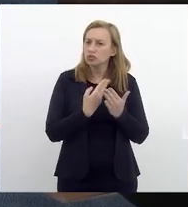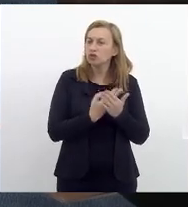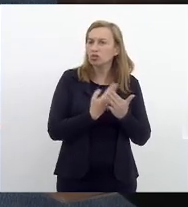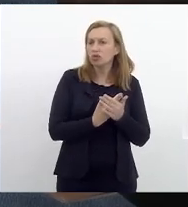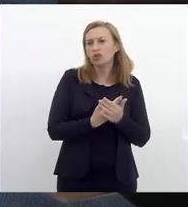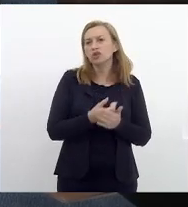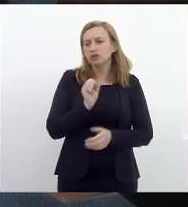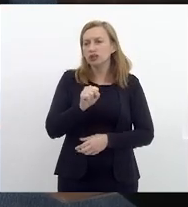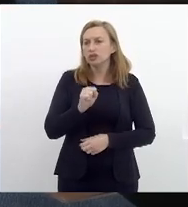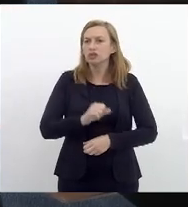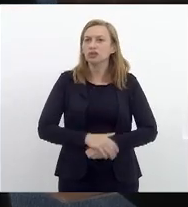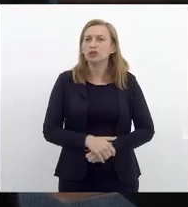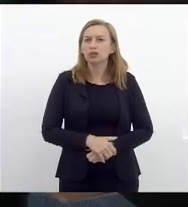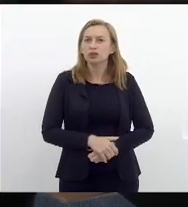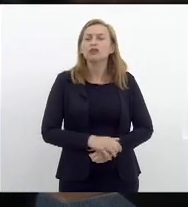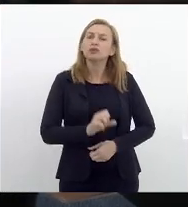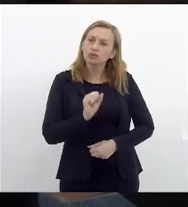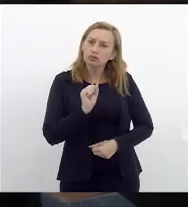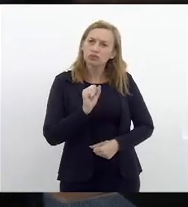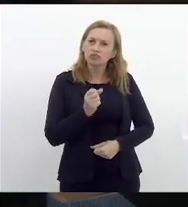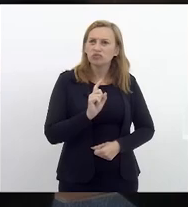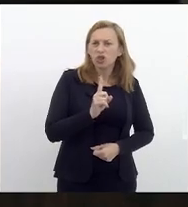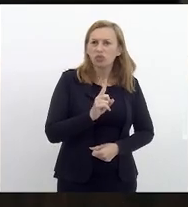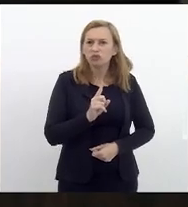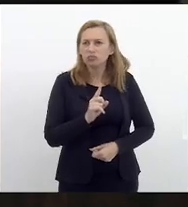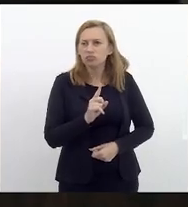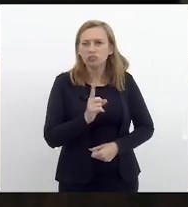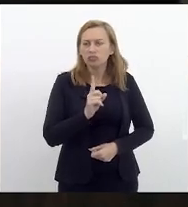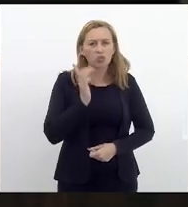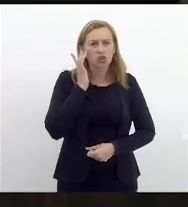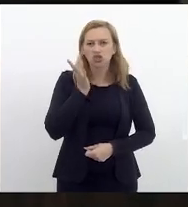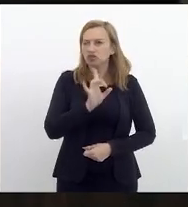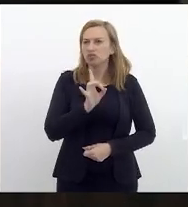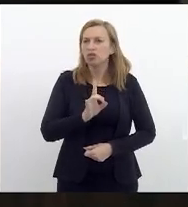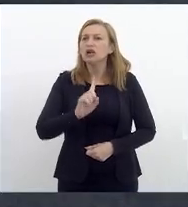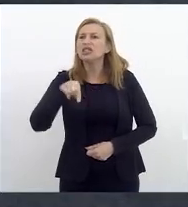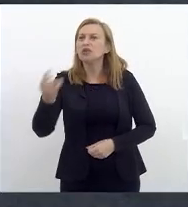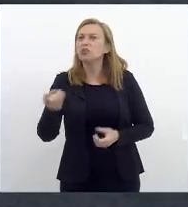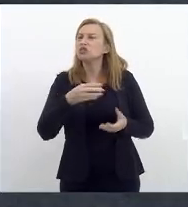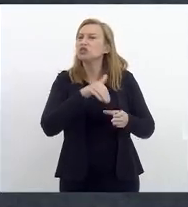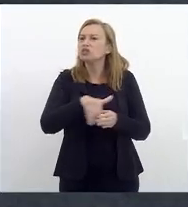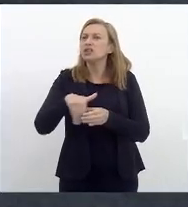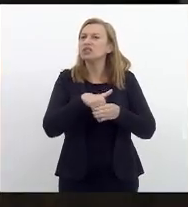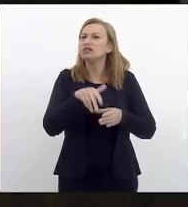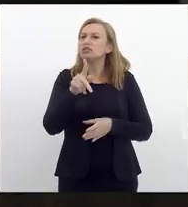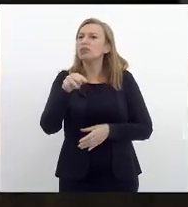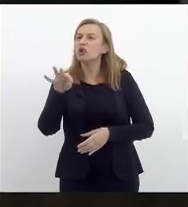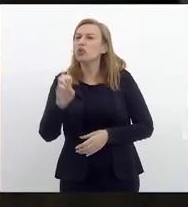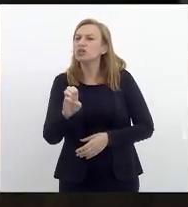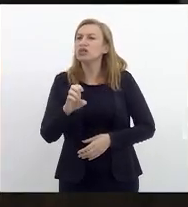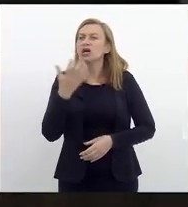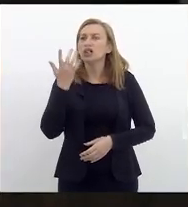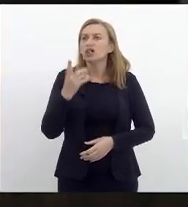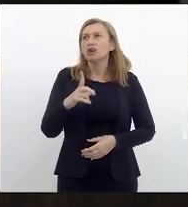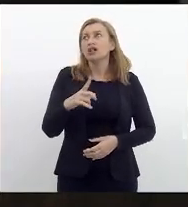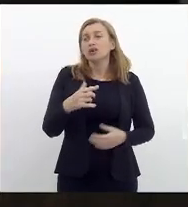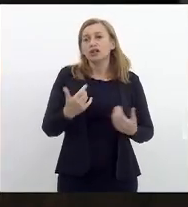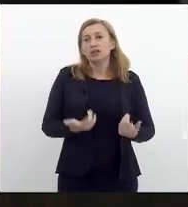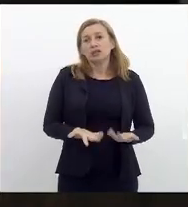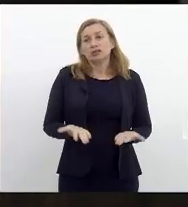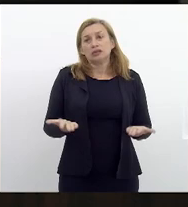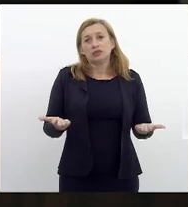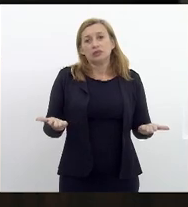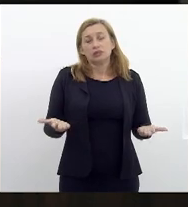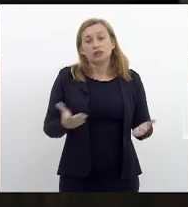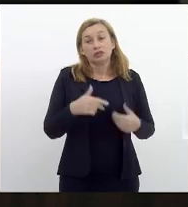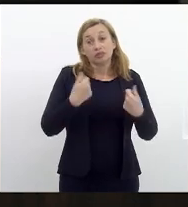audiência na primeira quinzena não de outubro, dá se fazer. Possível. Acha que não? Por quê? Eu acho que não. Depois da votação do pacote? Eu sei, nós vamos ter que fazer